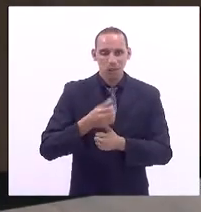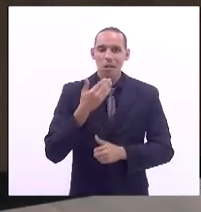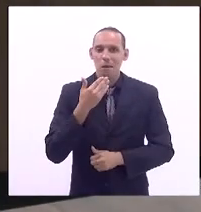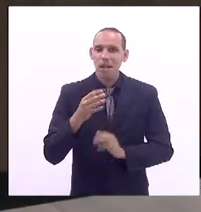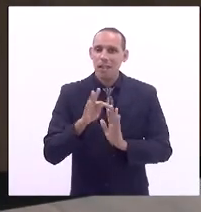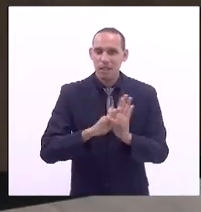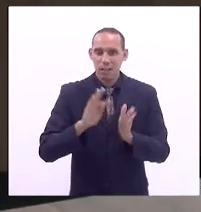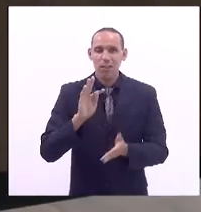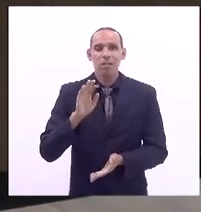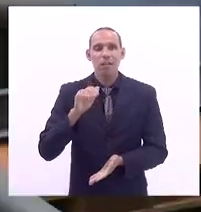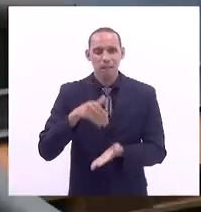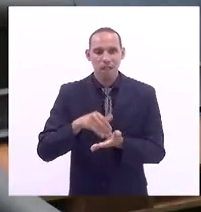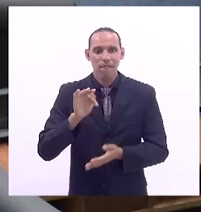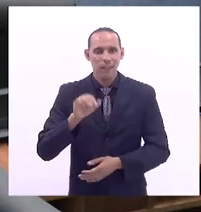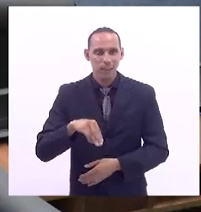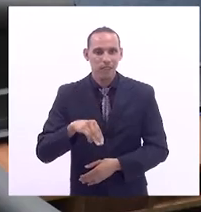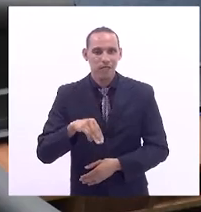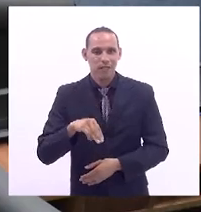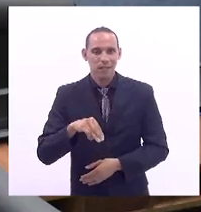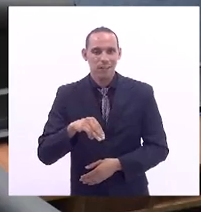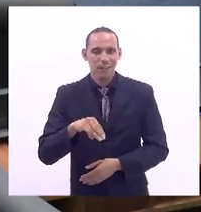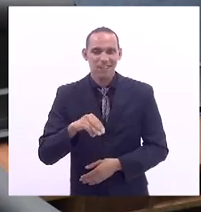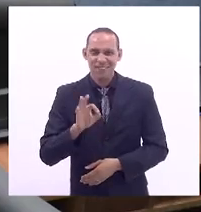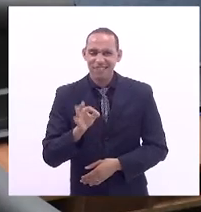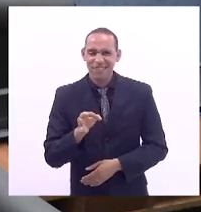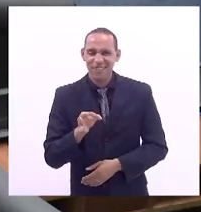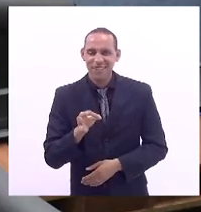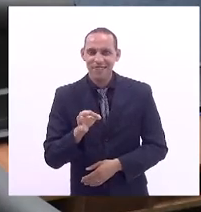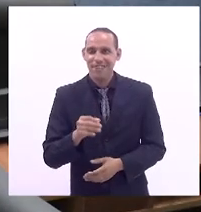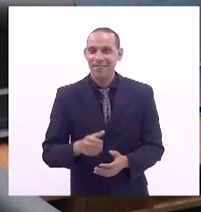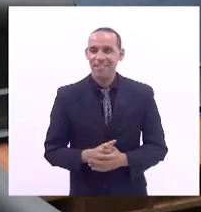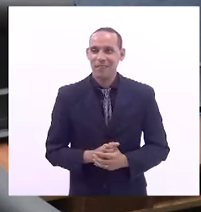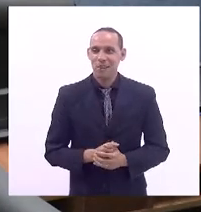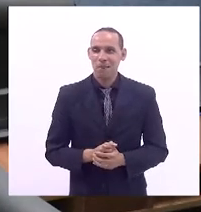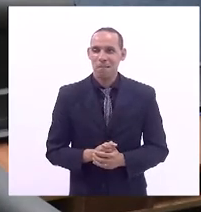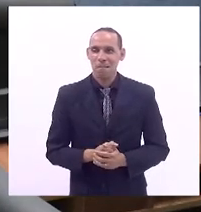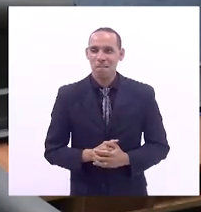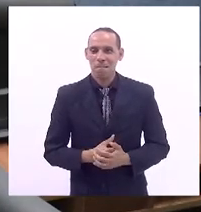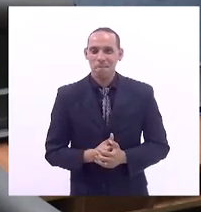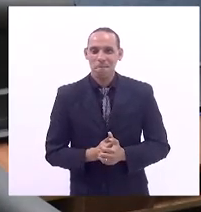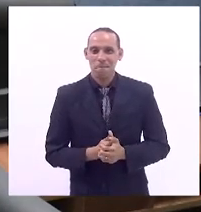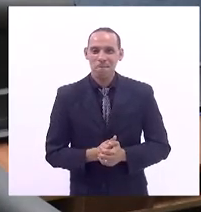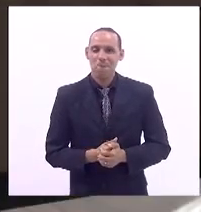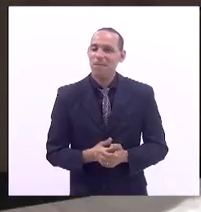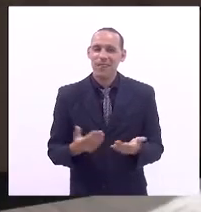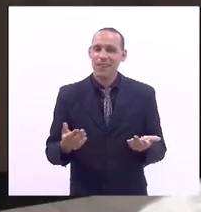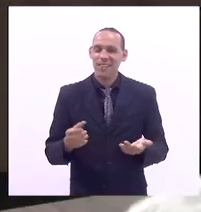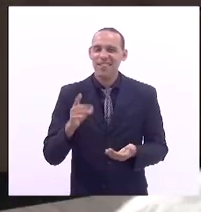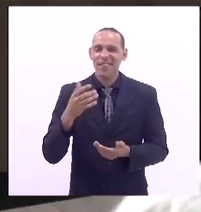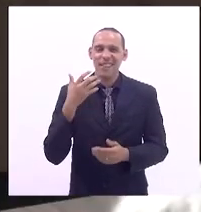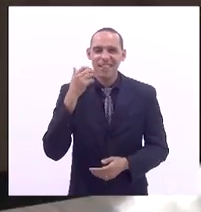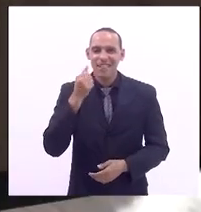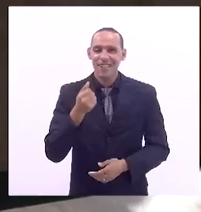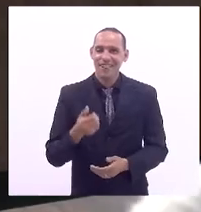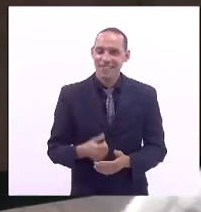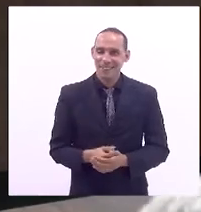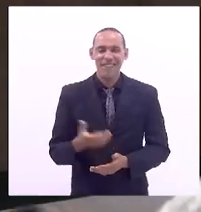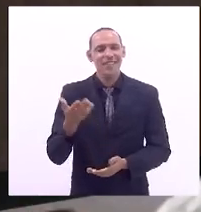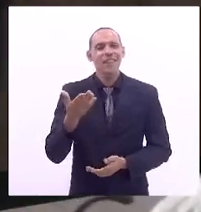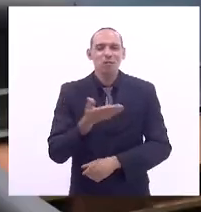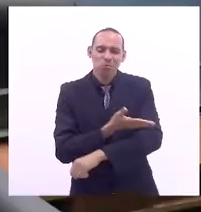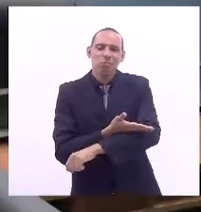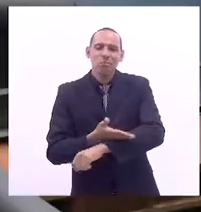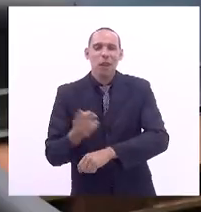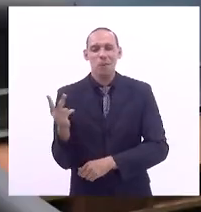redação e sempre presidente é impressionante Salvador da Pátria hoje